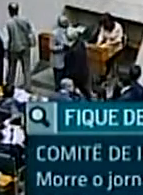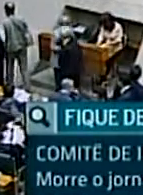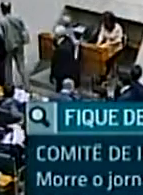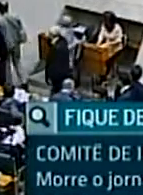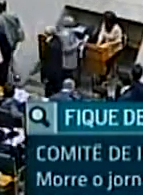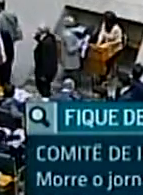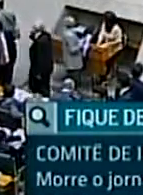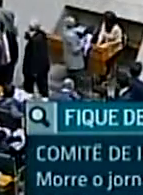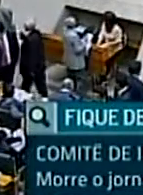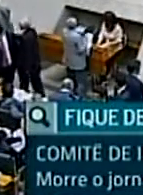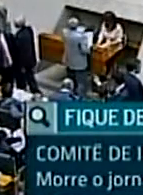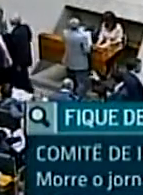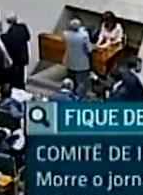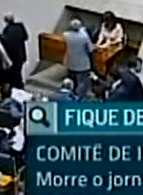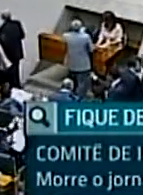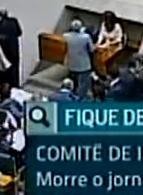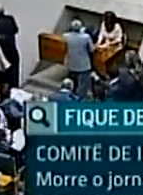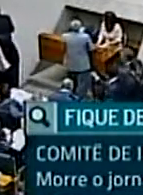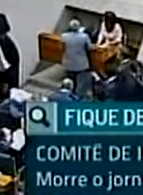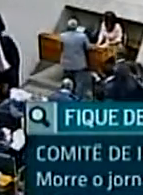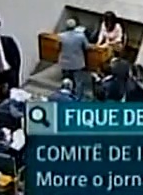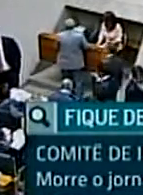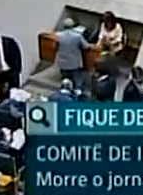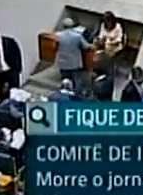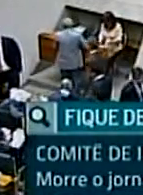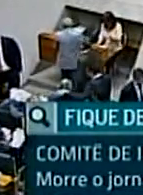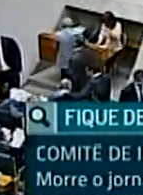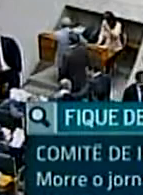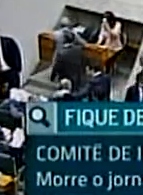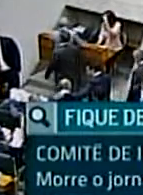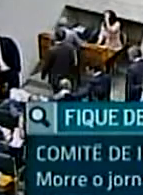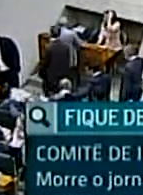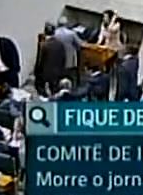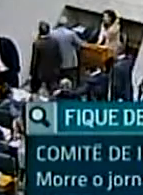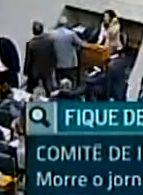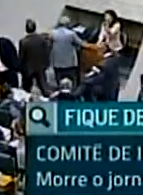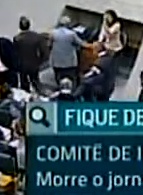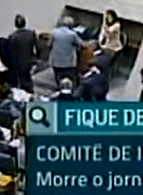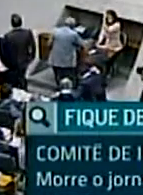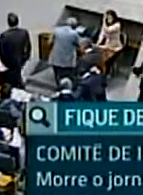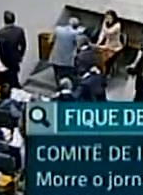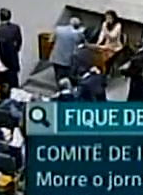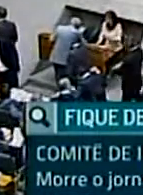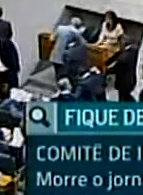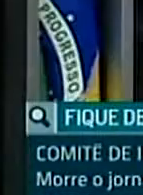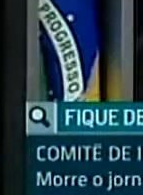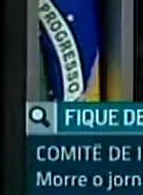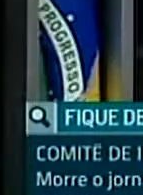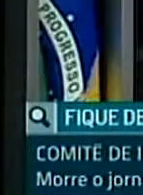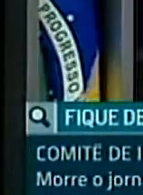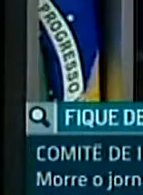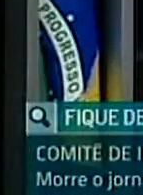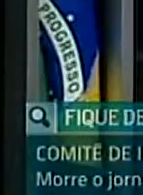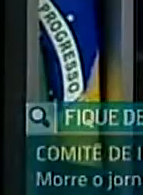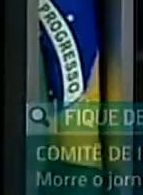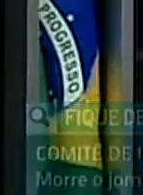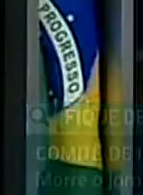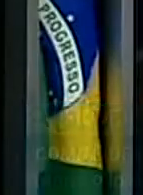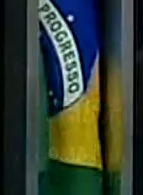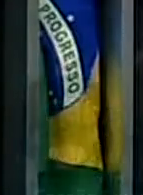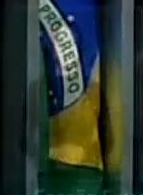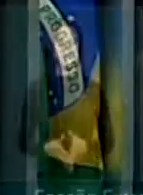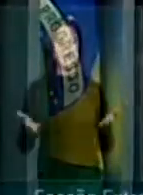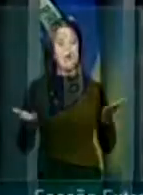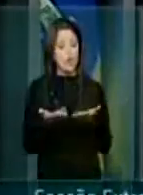Senhor presidente, senhores deputados, senhoras deputadas, hoje, na